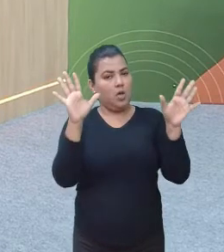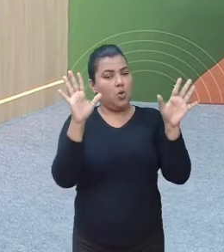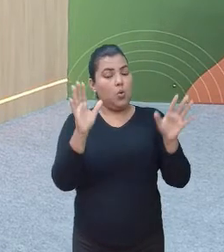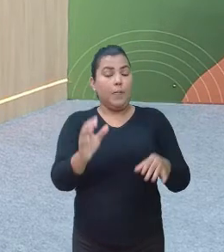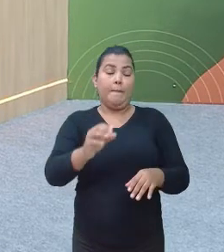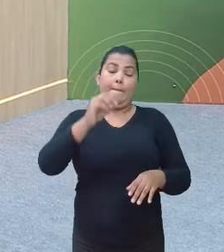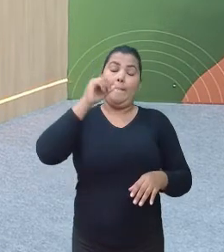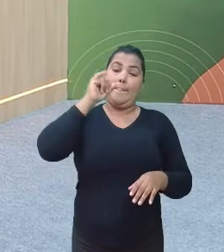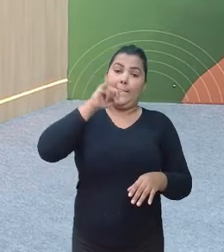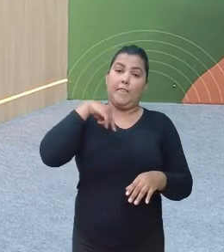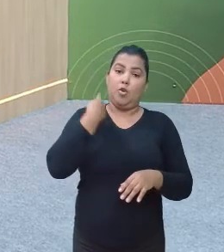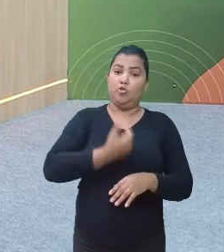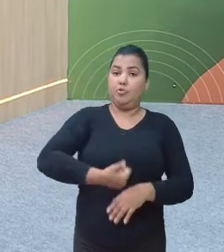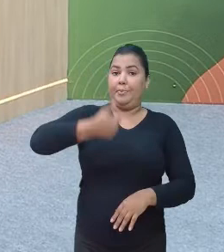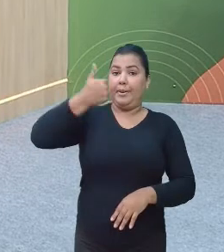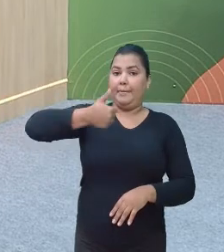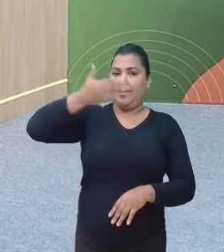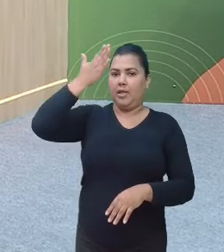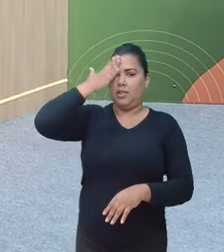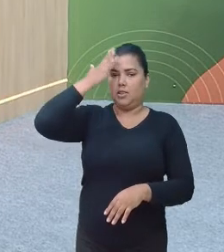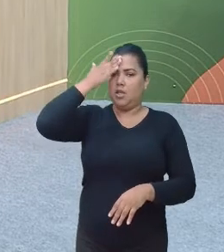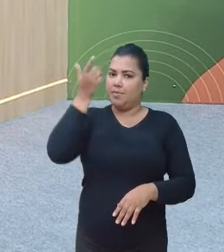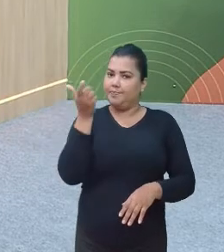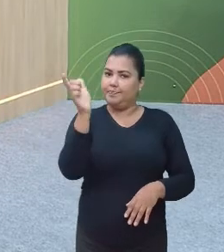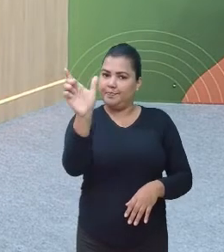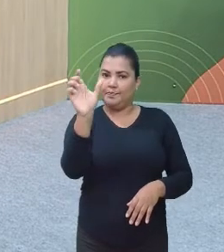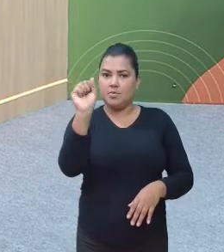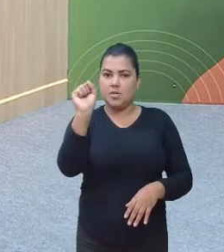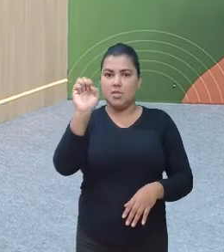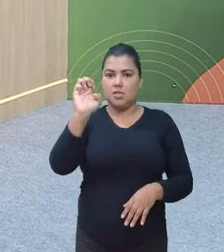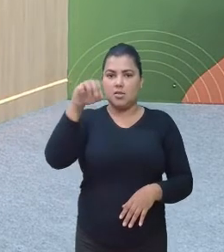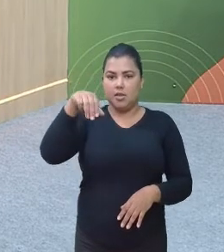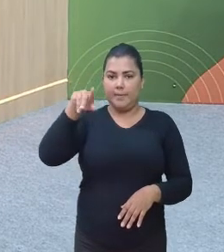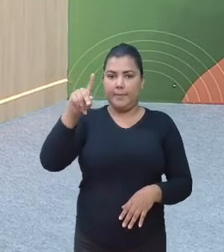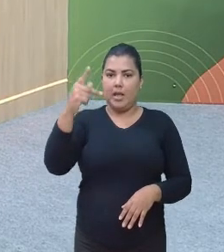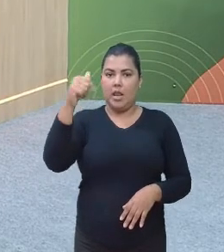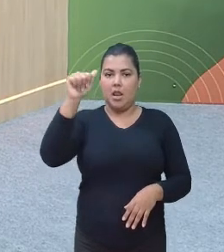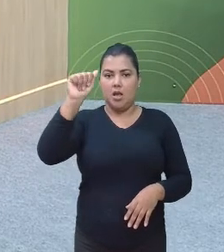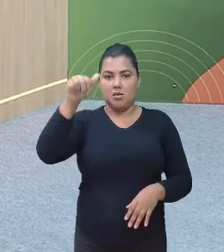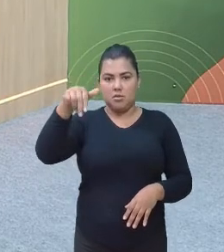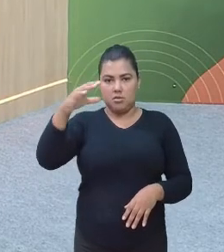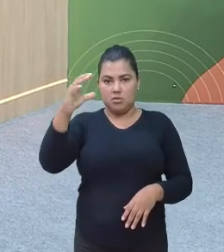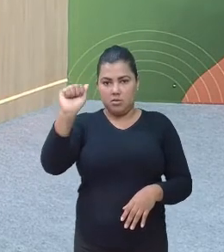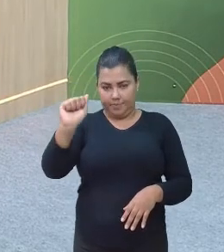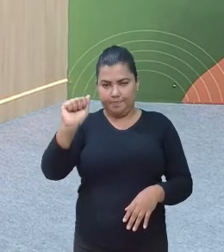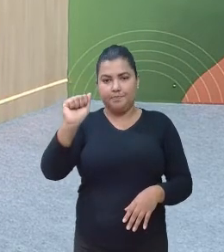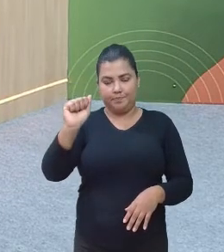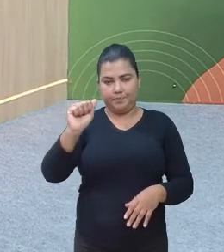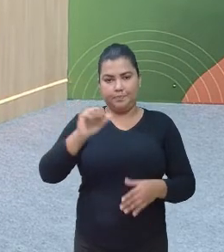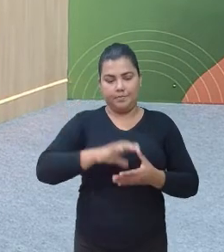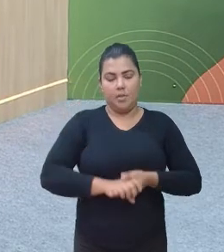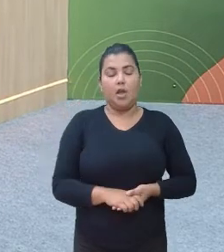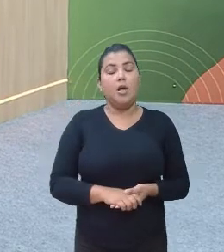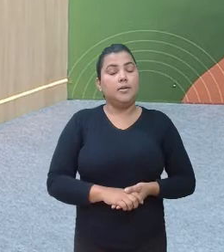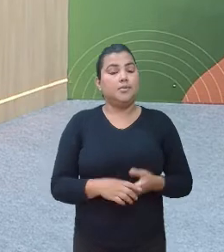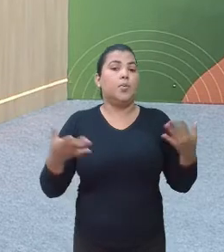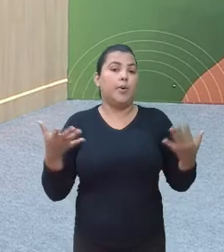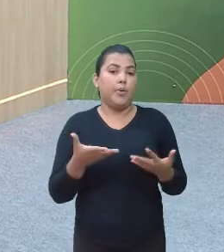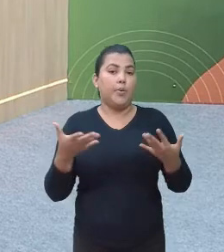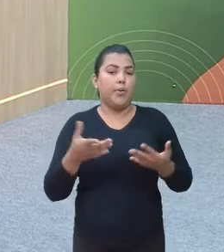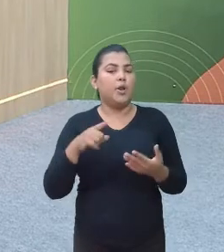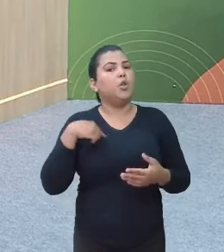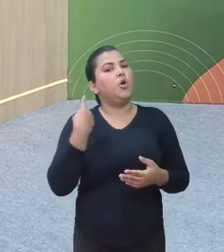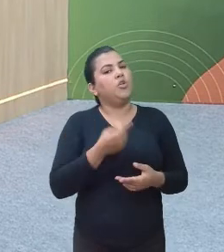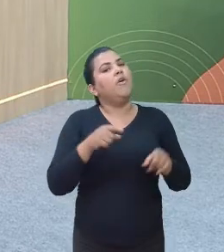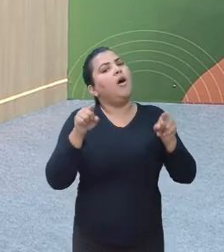de semelhança em todos os seus aspectos, tá certo? Então, esse segundo bloco de imagens aí, a gente vai fazer também